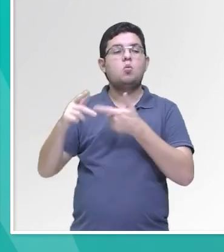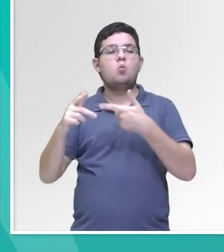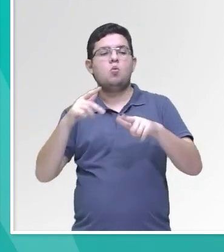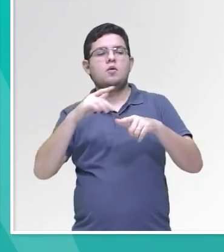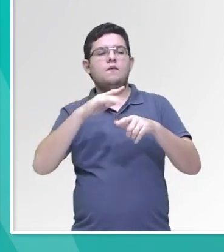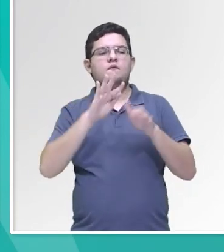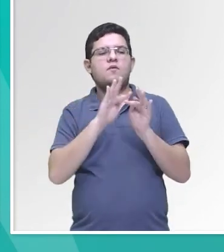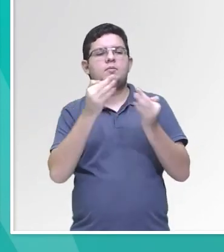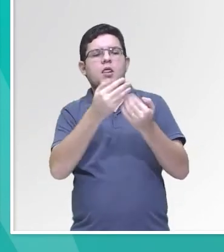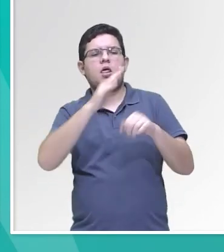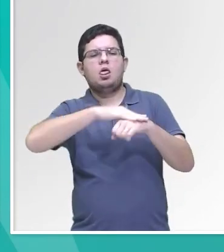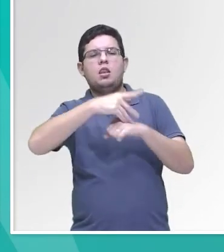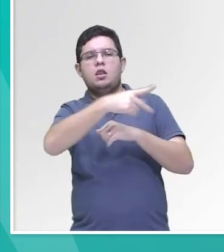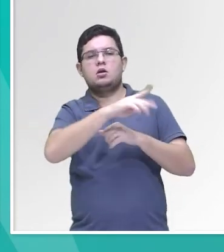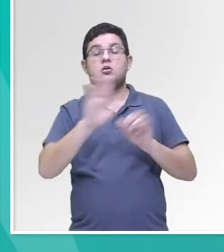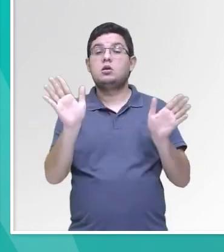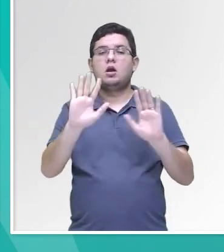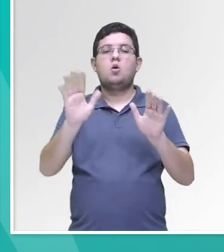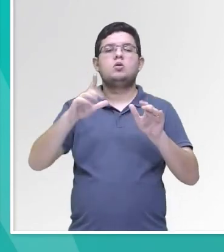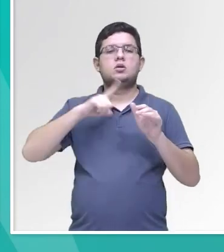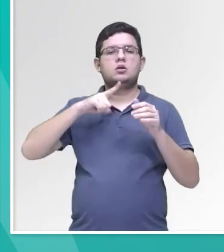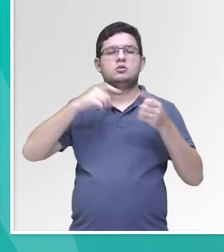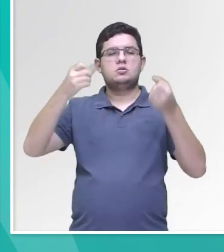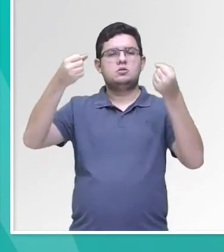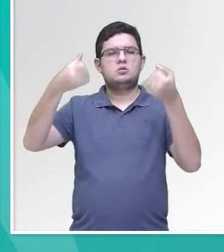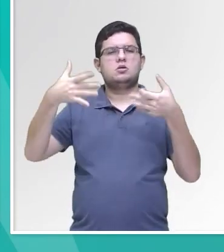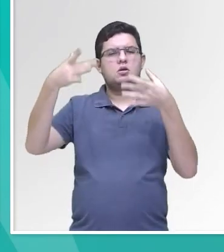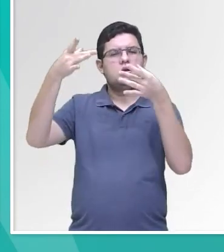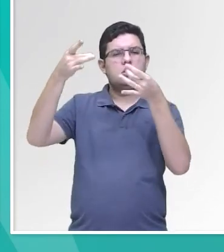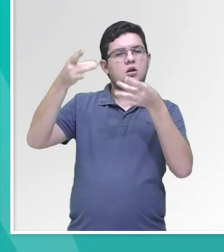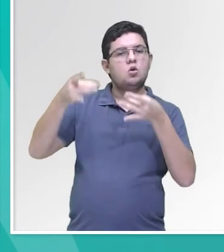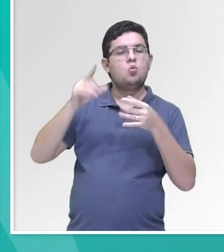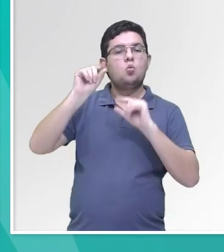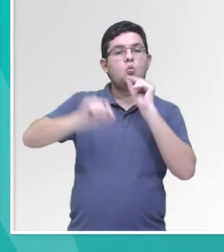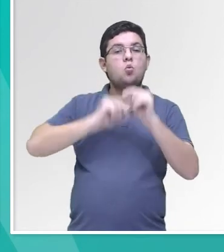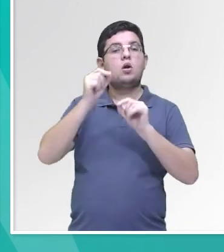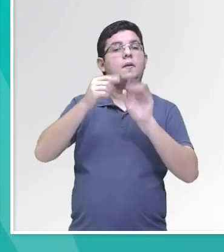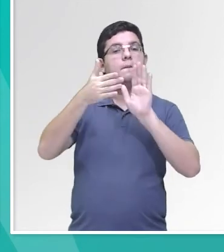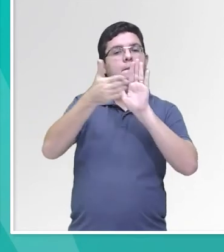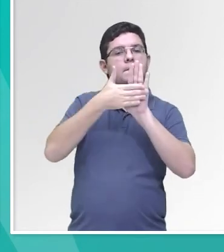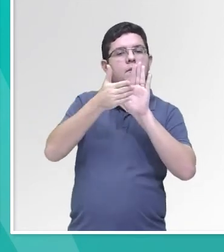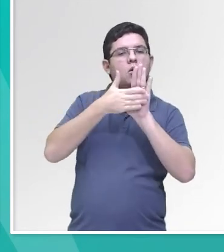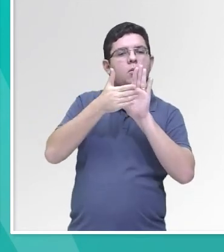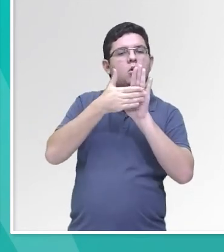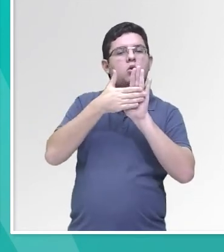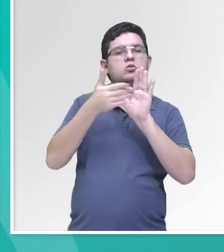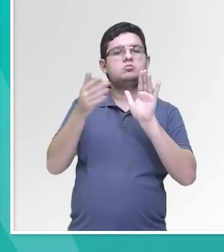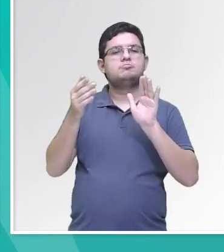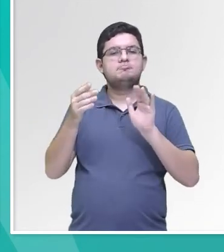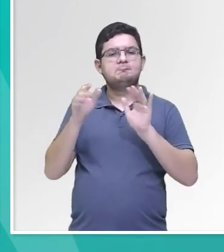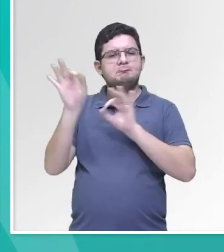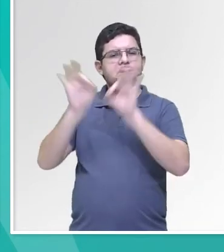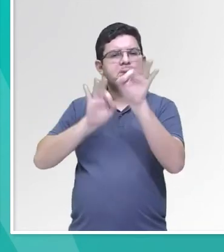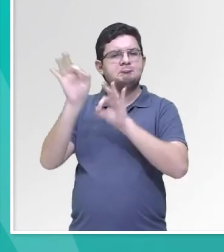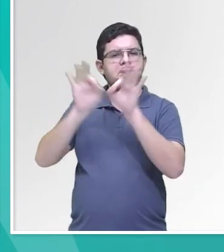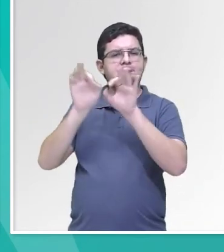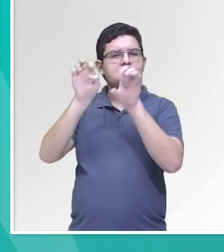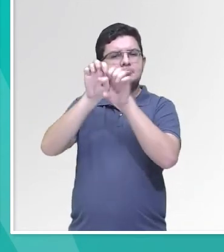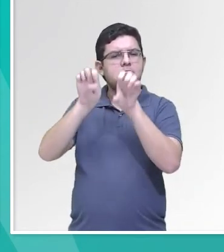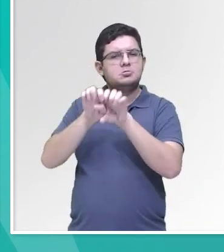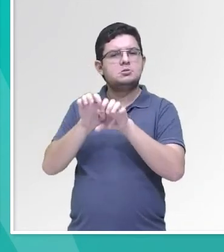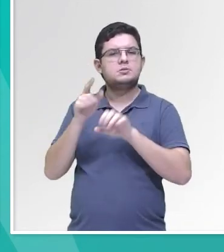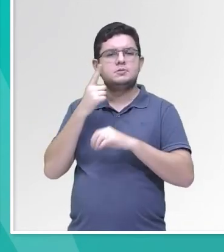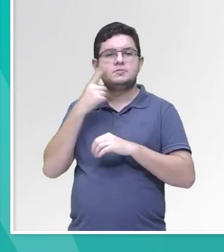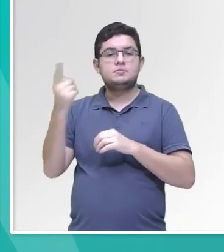pelos surdos. Não, ele constrói uma proposta de intervenção muito bem estruturada, porque é assim que tem que